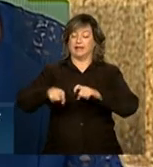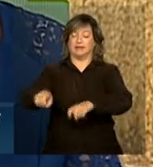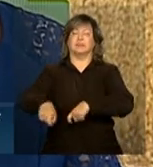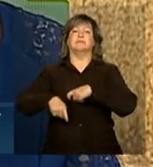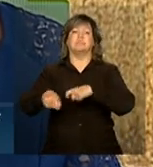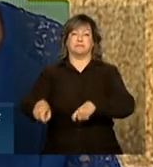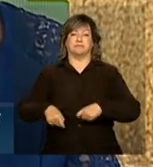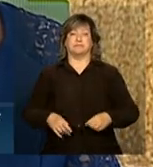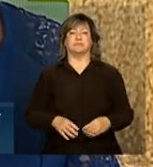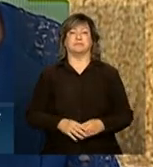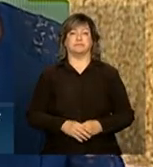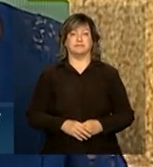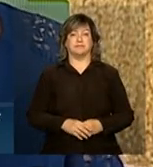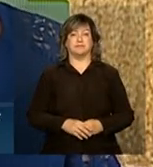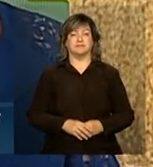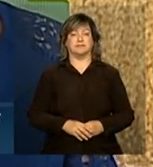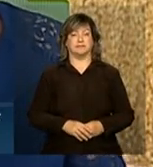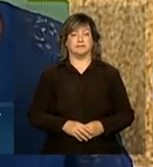agricultores.